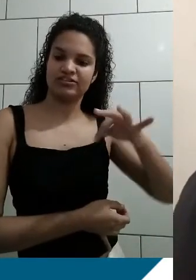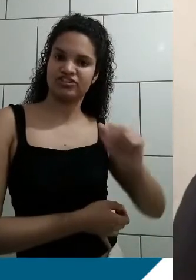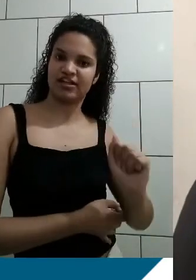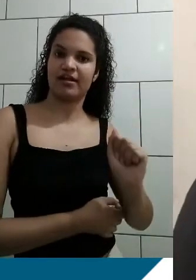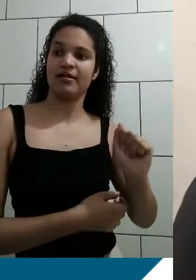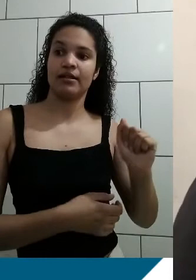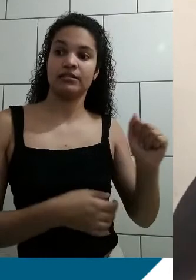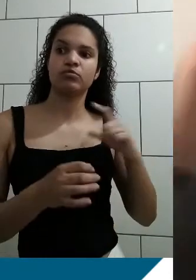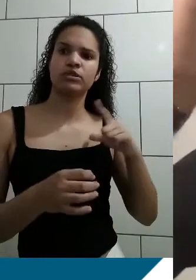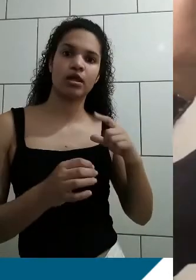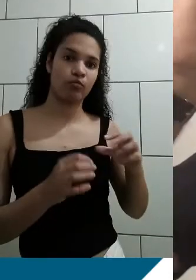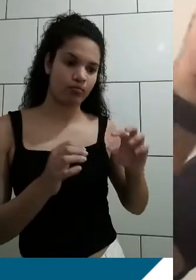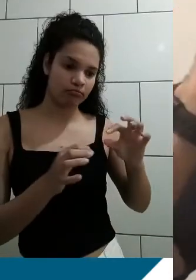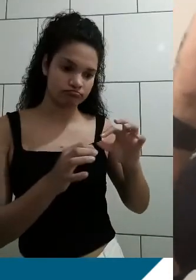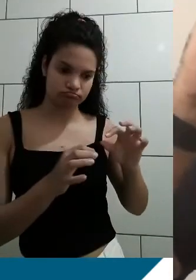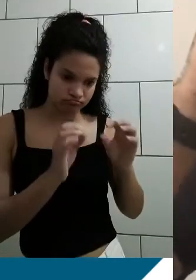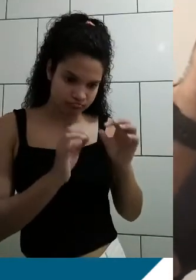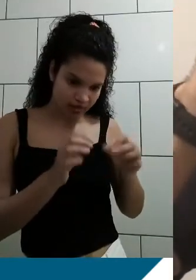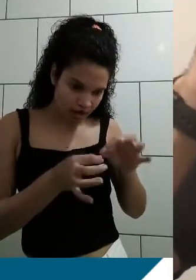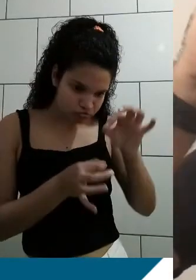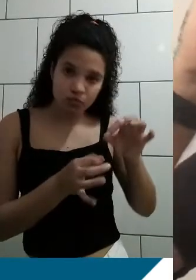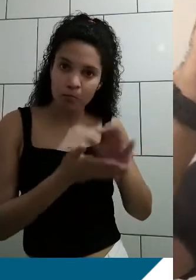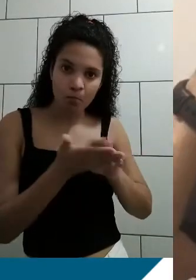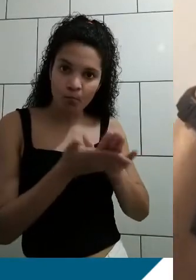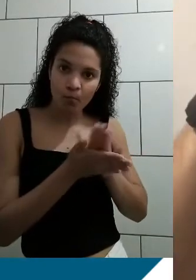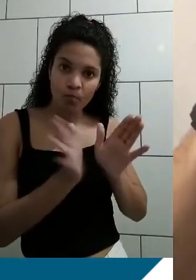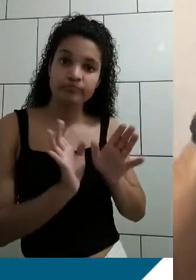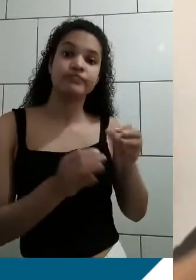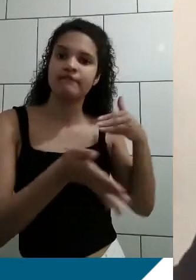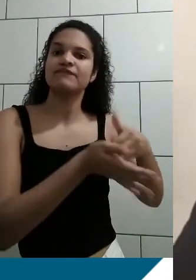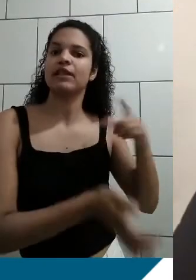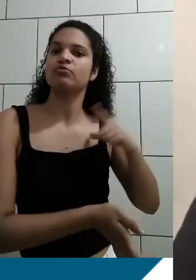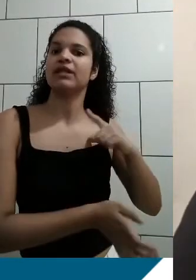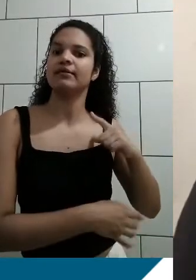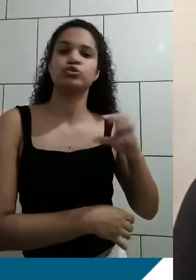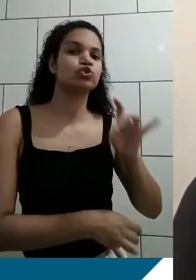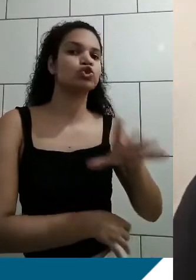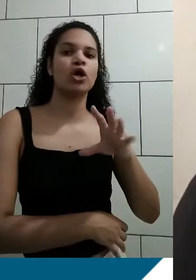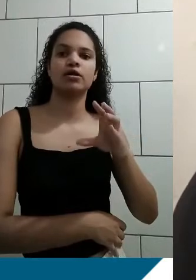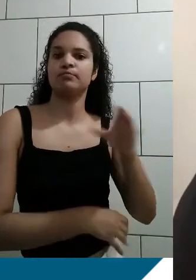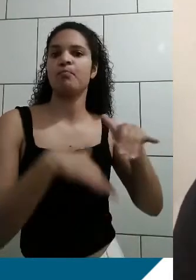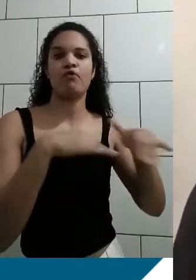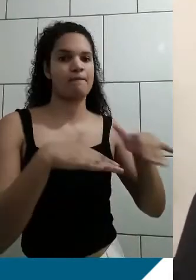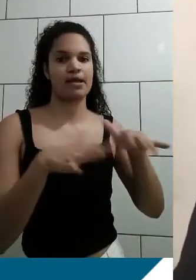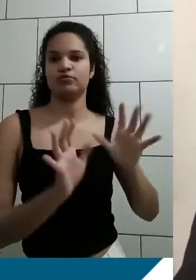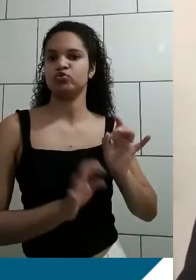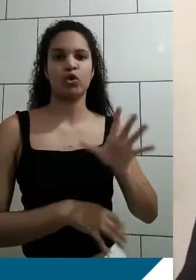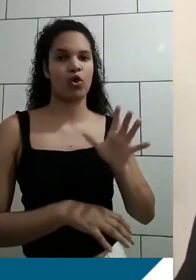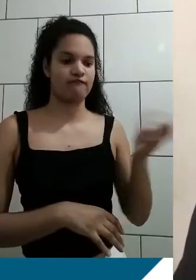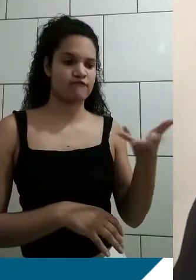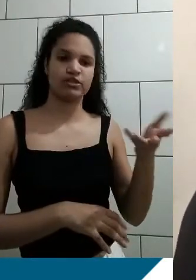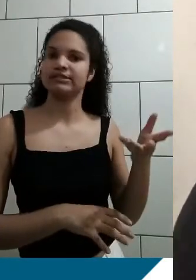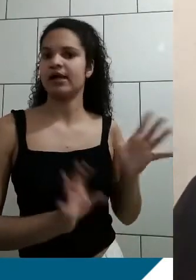cinética. Então repare que a energia ela foi convertida de potencial para cinética. Se naquele processo não tem nenhum atrito